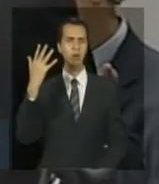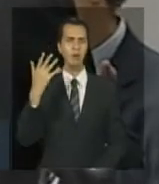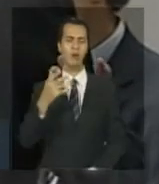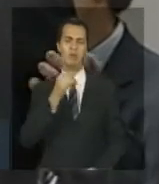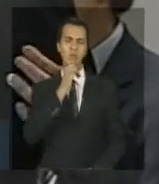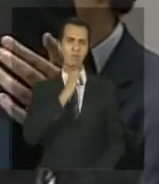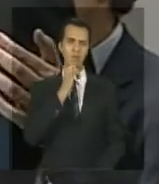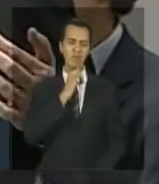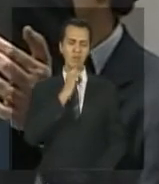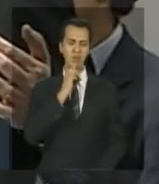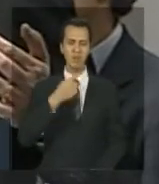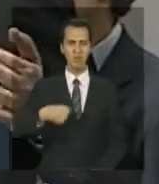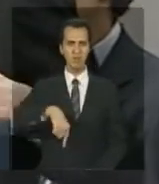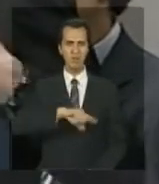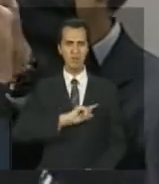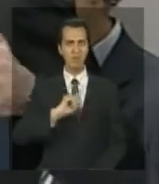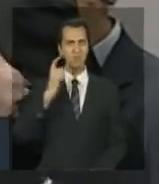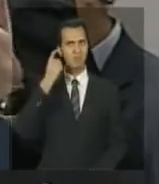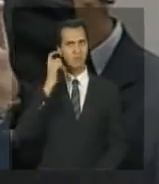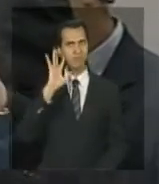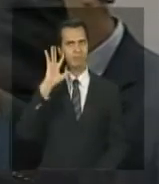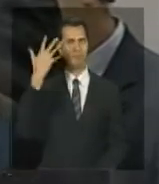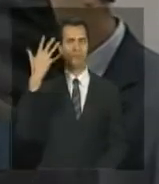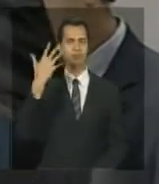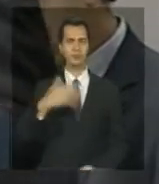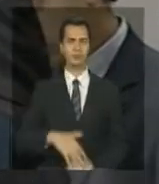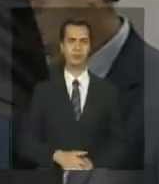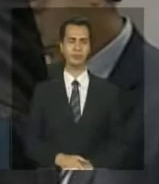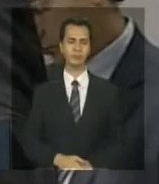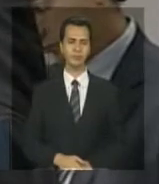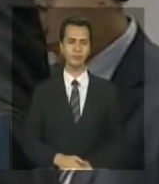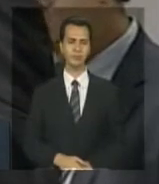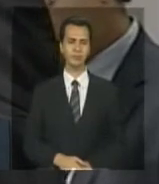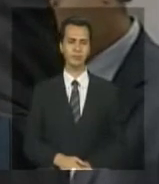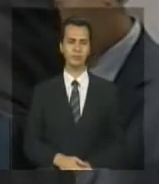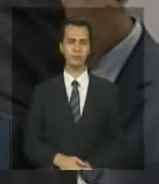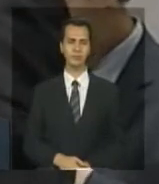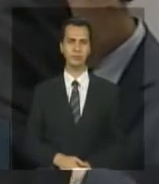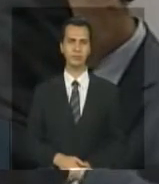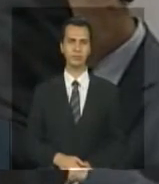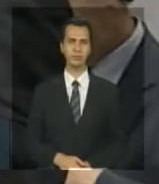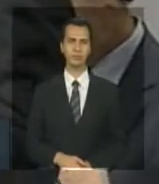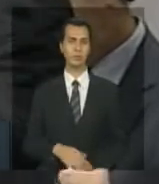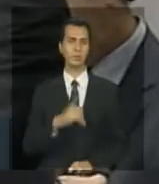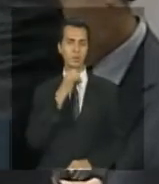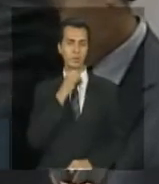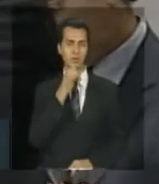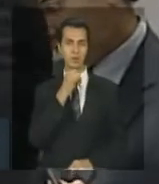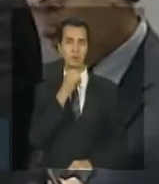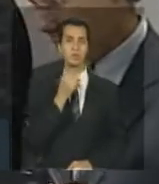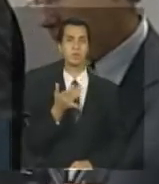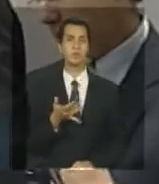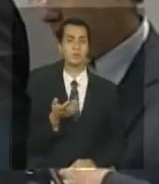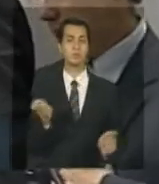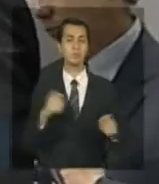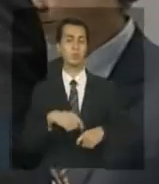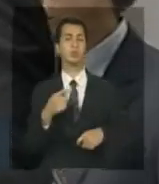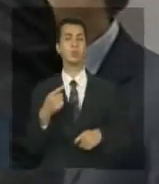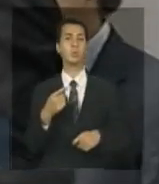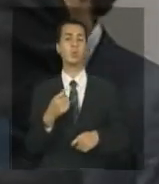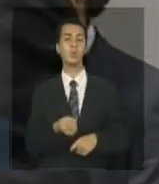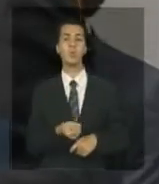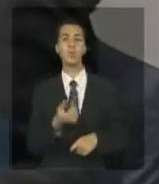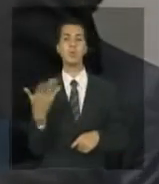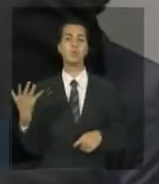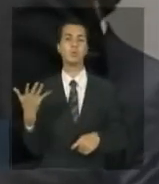somos a e a nossa esse evento tá ligado isso é a quantidade de por exemplo de recurso de Socorro resistência que